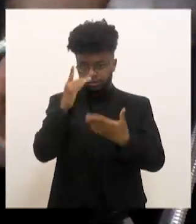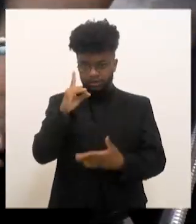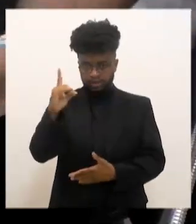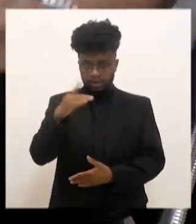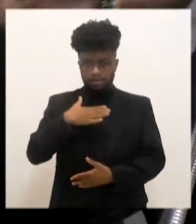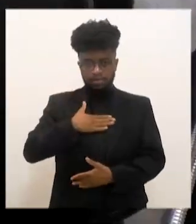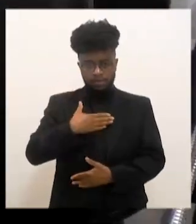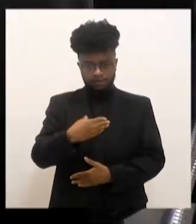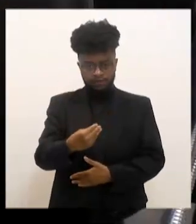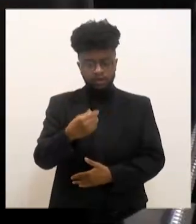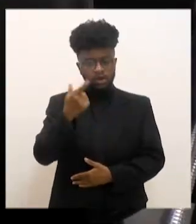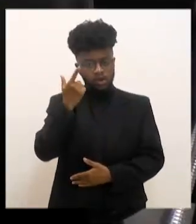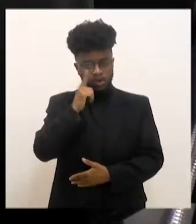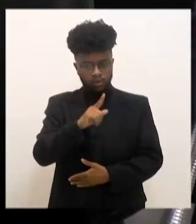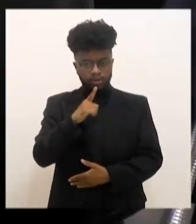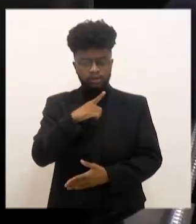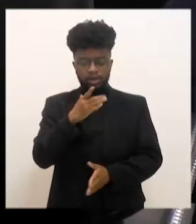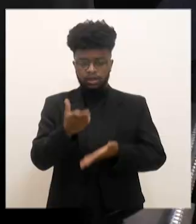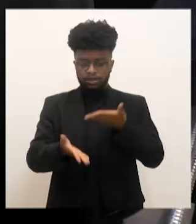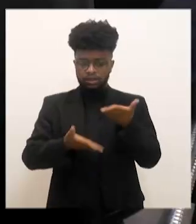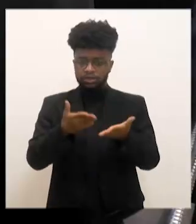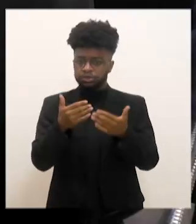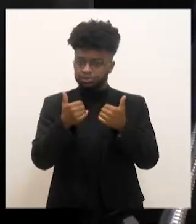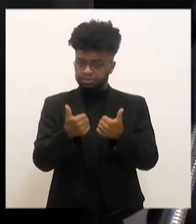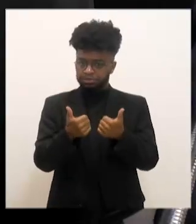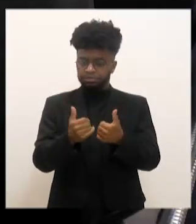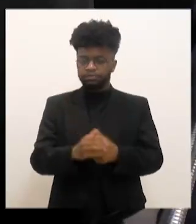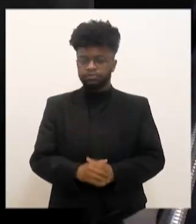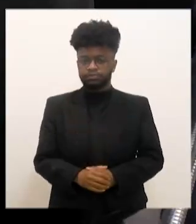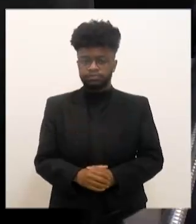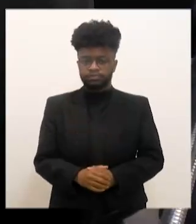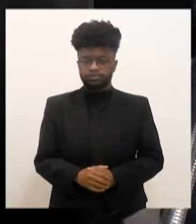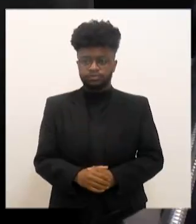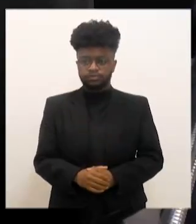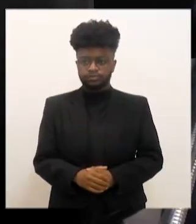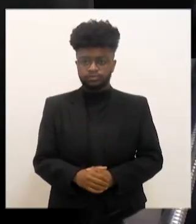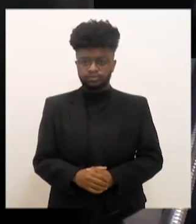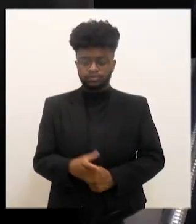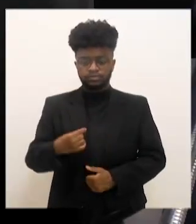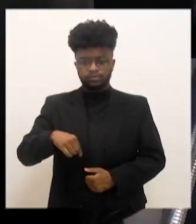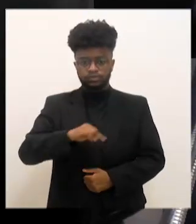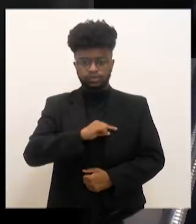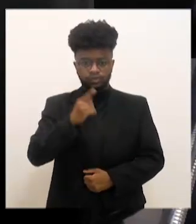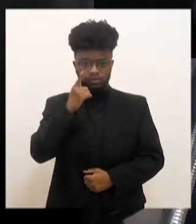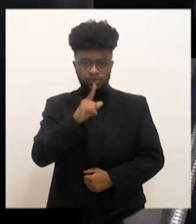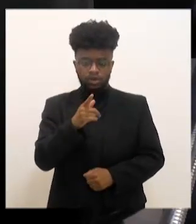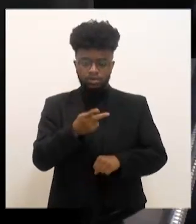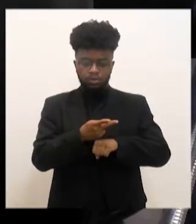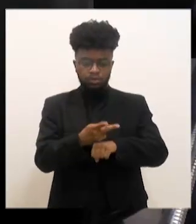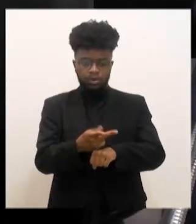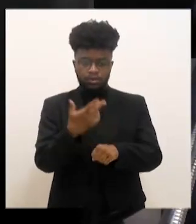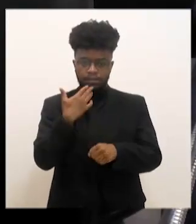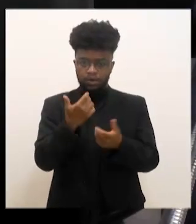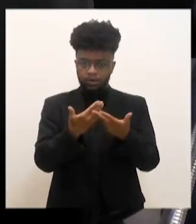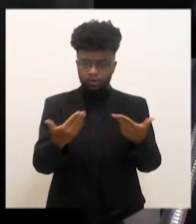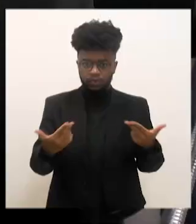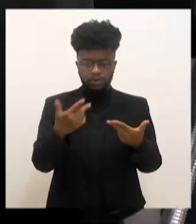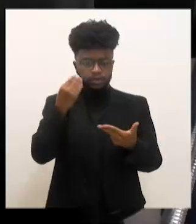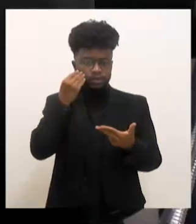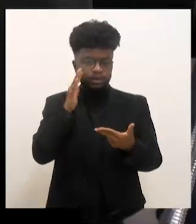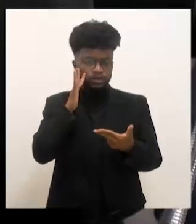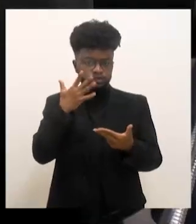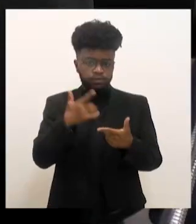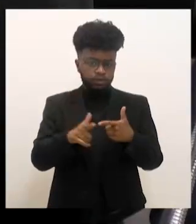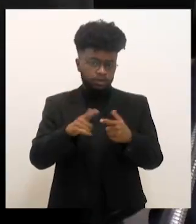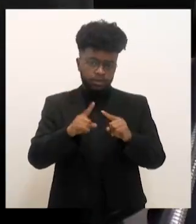filha tem a condição de ser bem atendida, de procurarmos o que for de melhor para resolver esse problema e não é